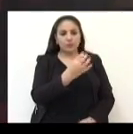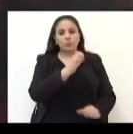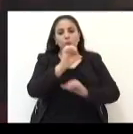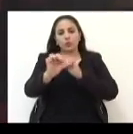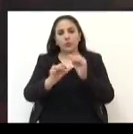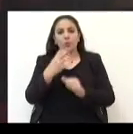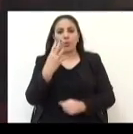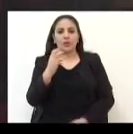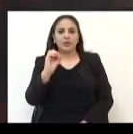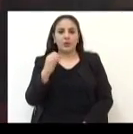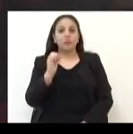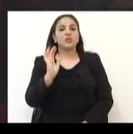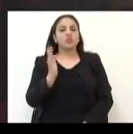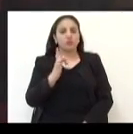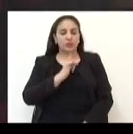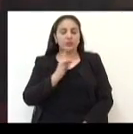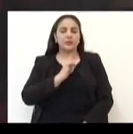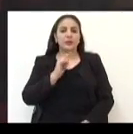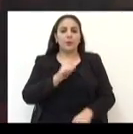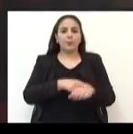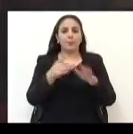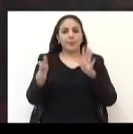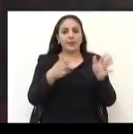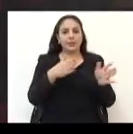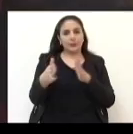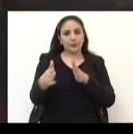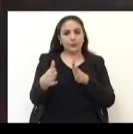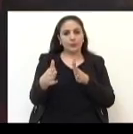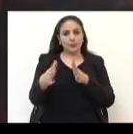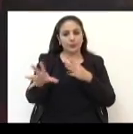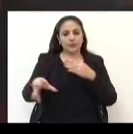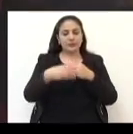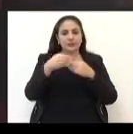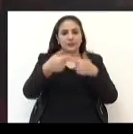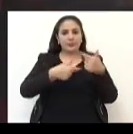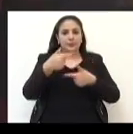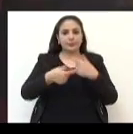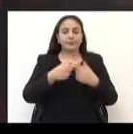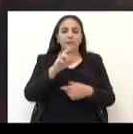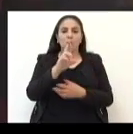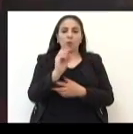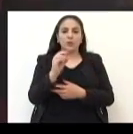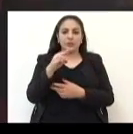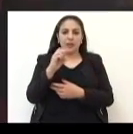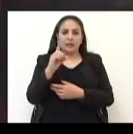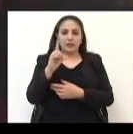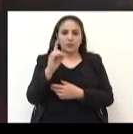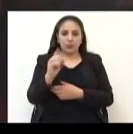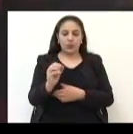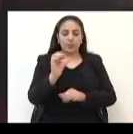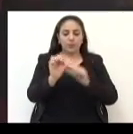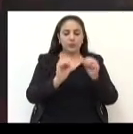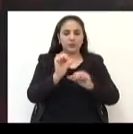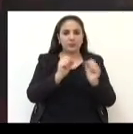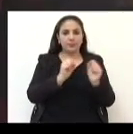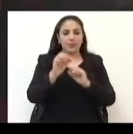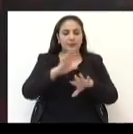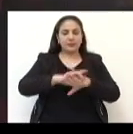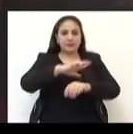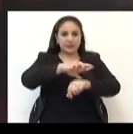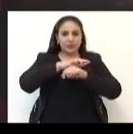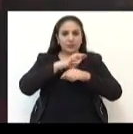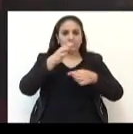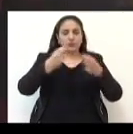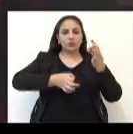48 horas, já incluindo os períodos extras de trabalho. De acordo com Ronaldo Nogueira, a reforma deve trazer mais